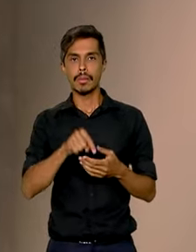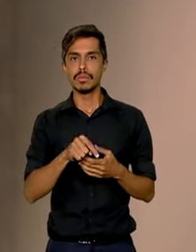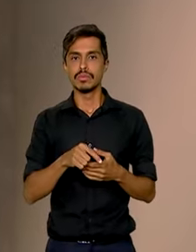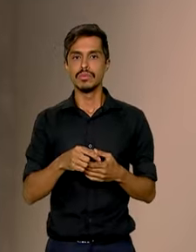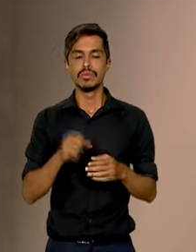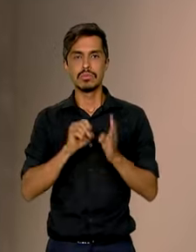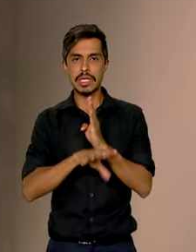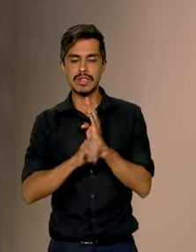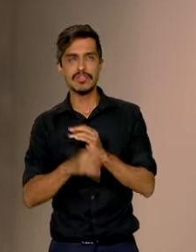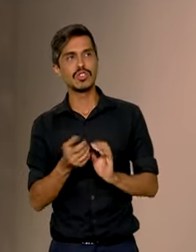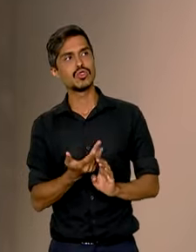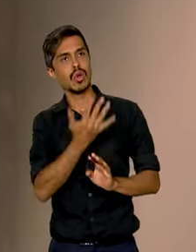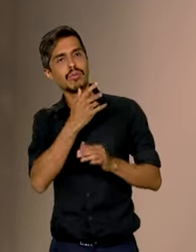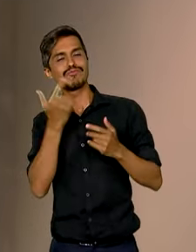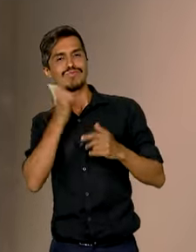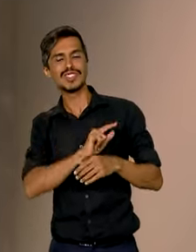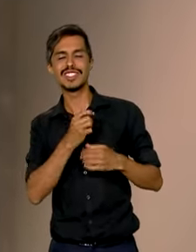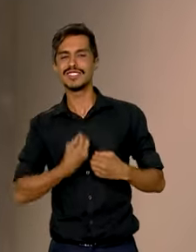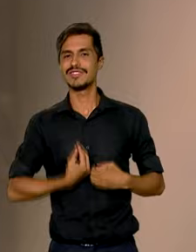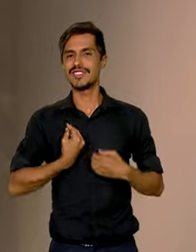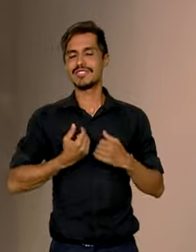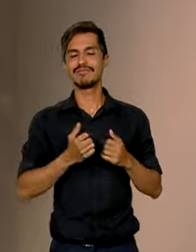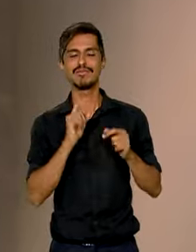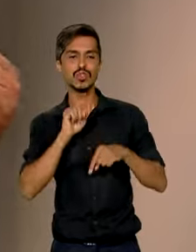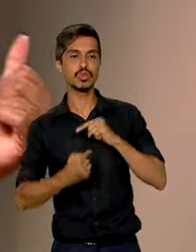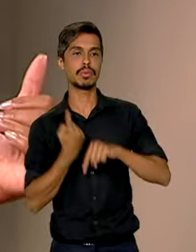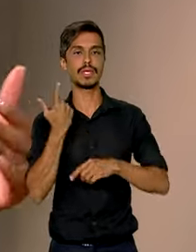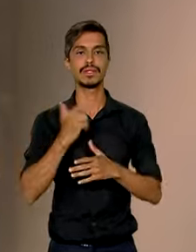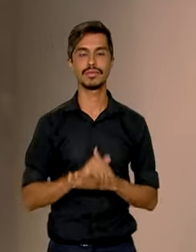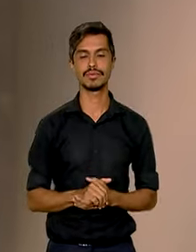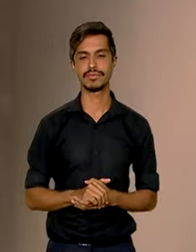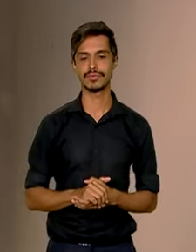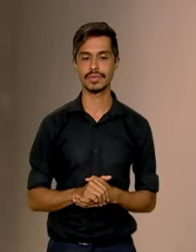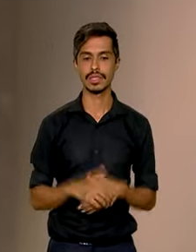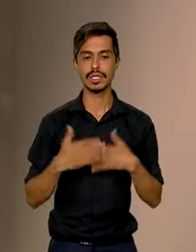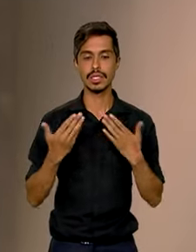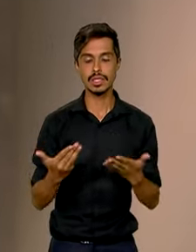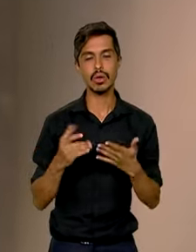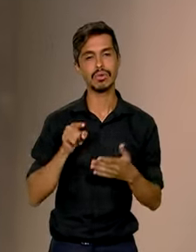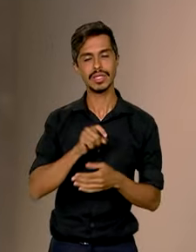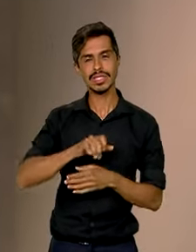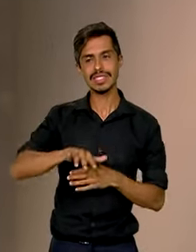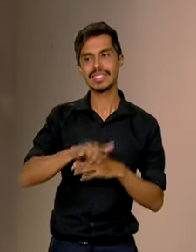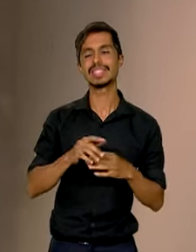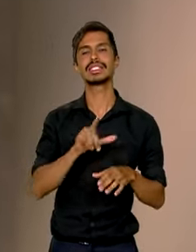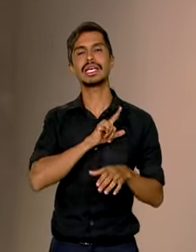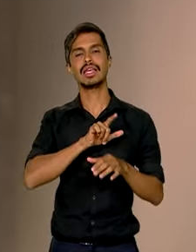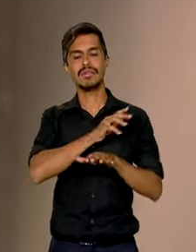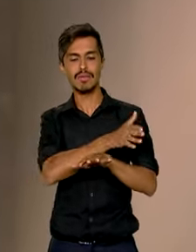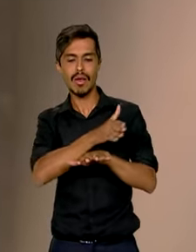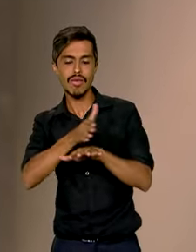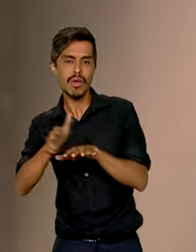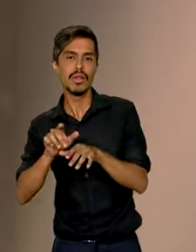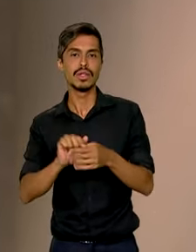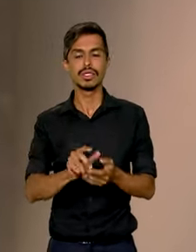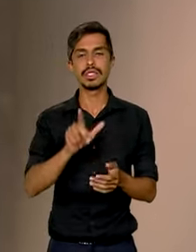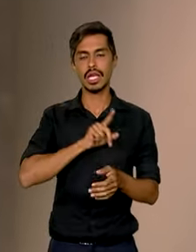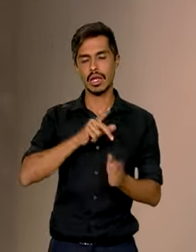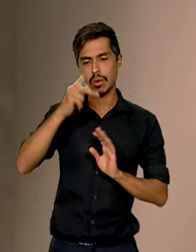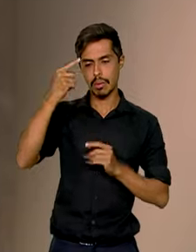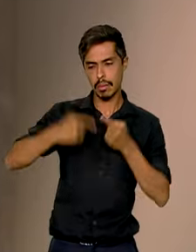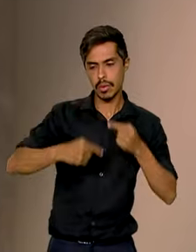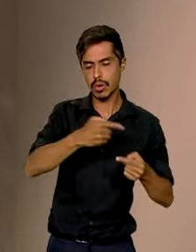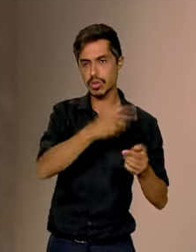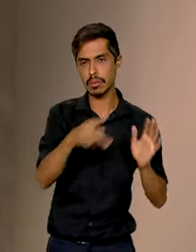de uma vida inteira. Então, o programa Bolsa Família, ele sem essa intersetorialidade que vai desde os programas do